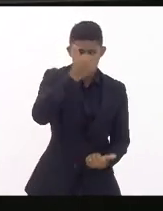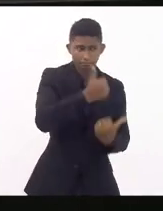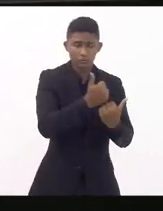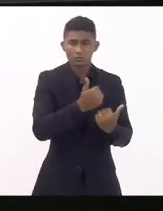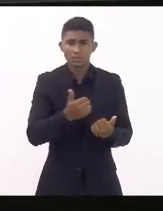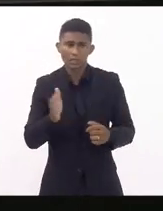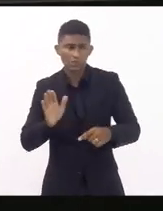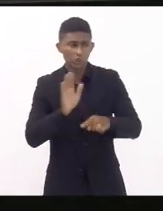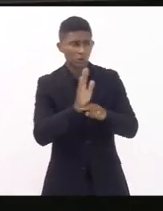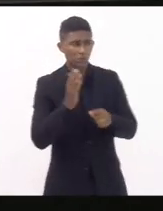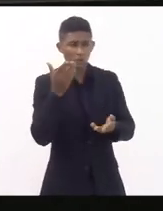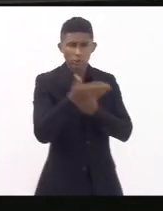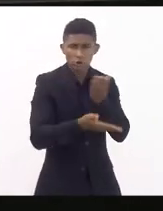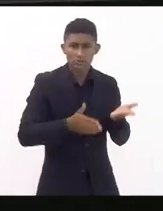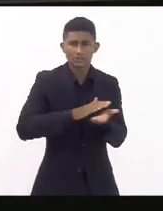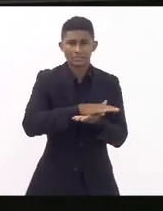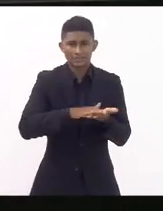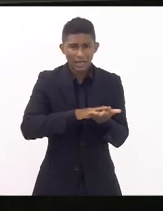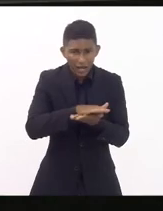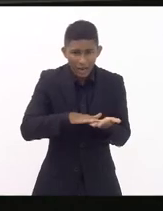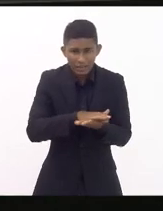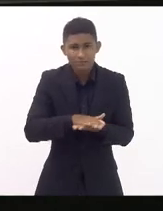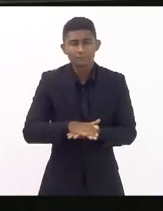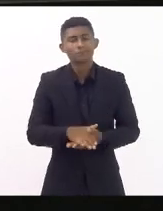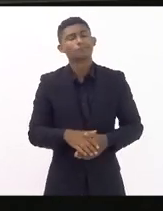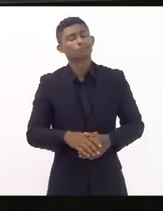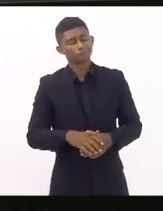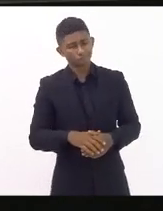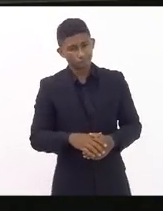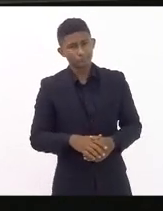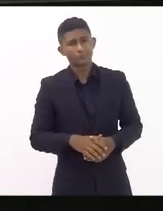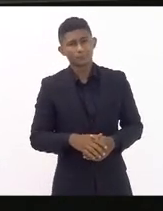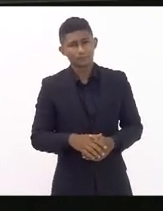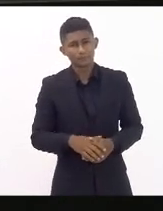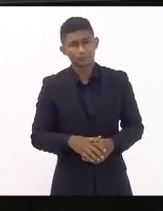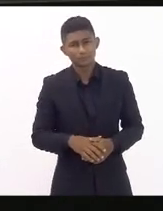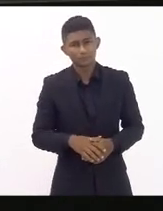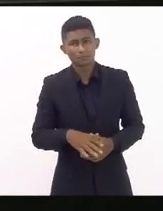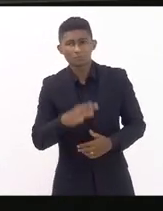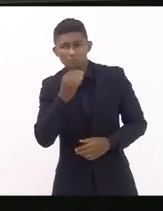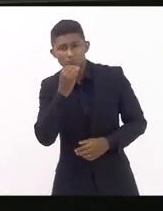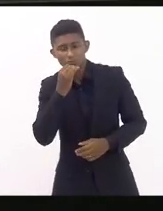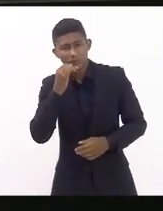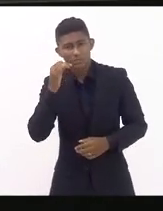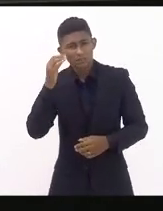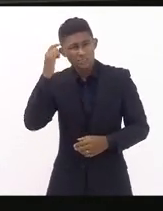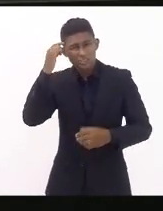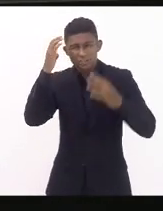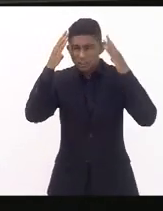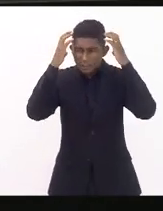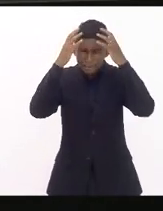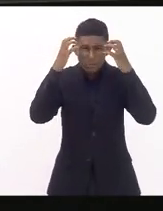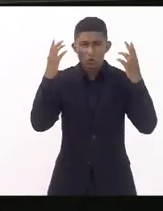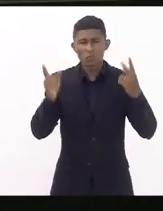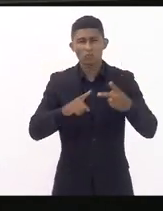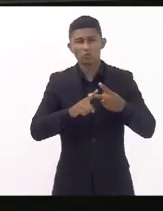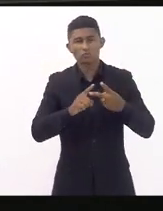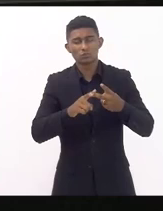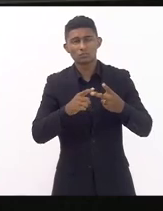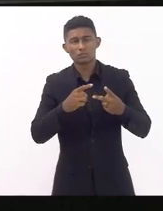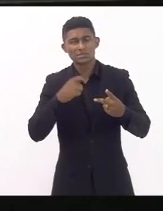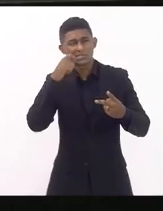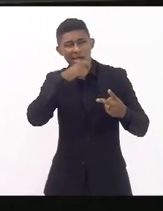caso das mulheres presas, um condicionador, um shampoo, um desodorante, um creme